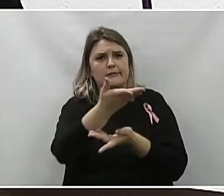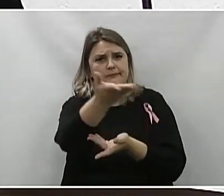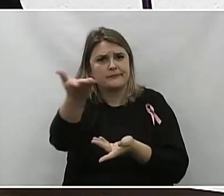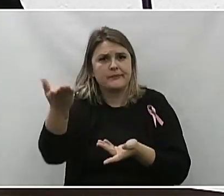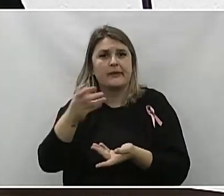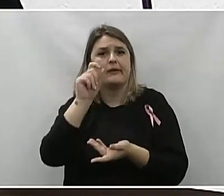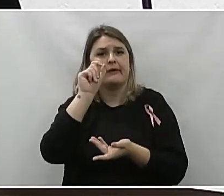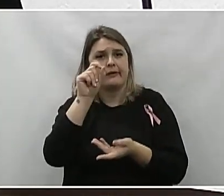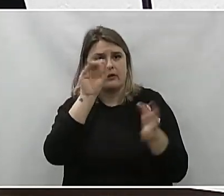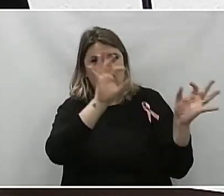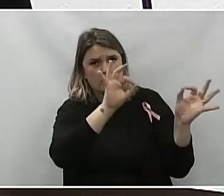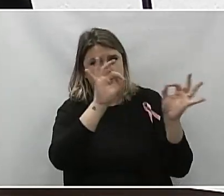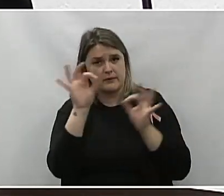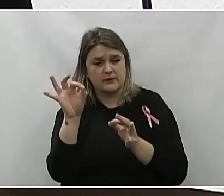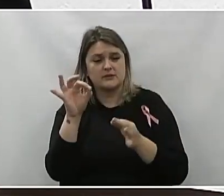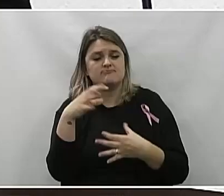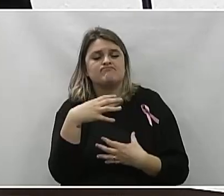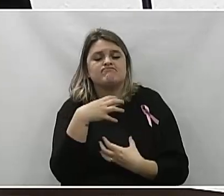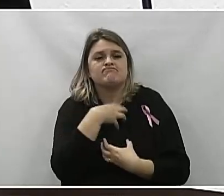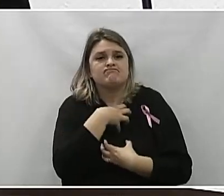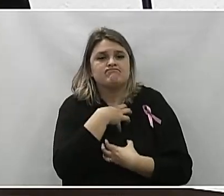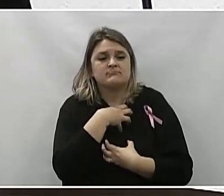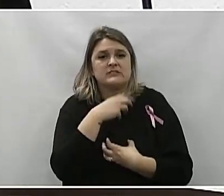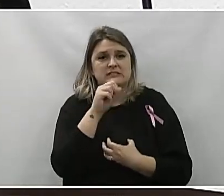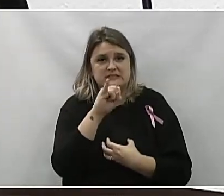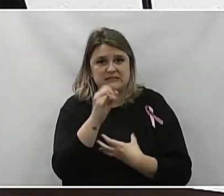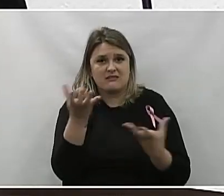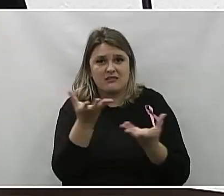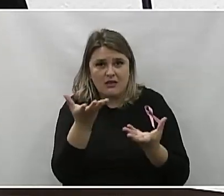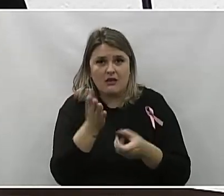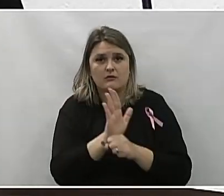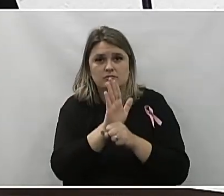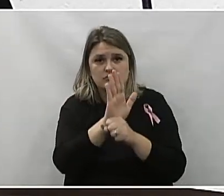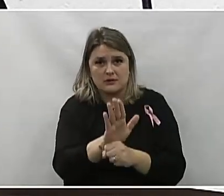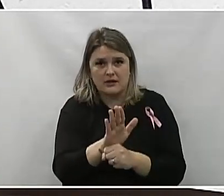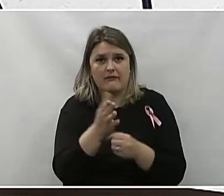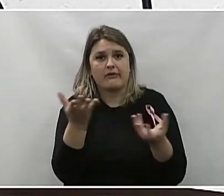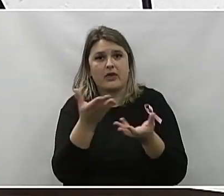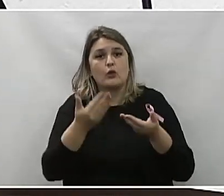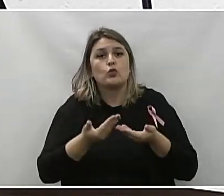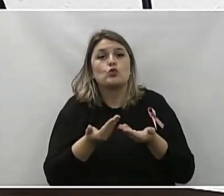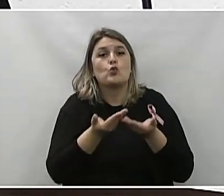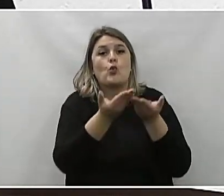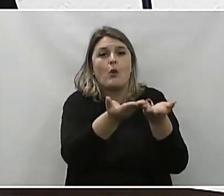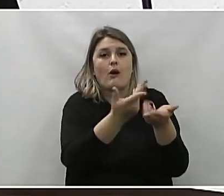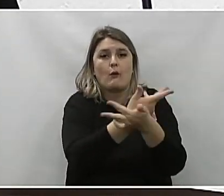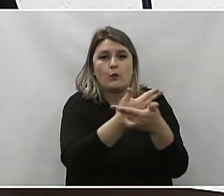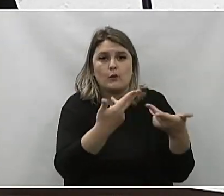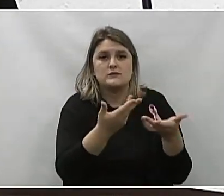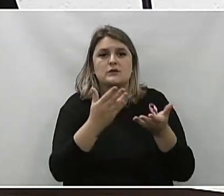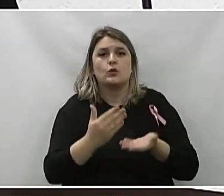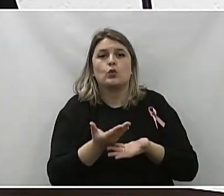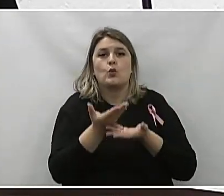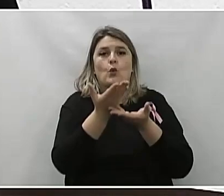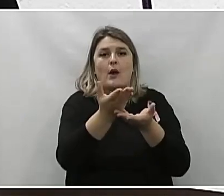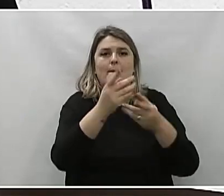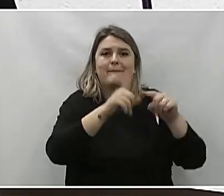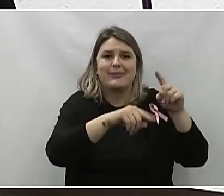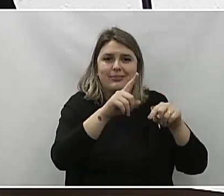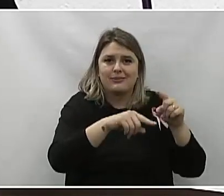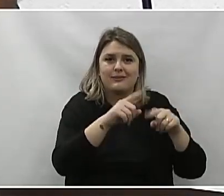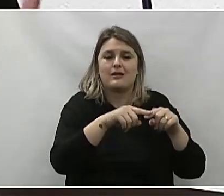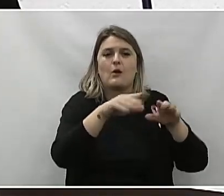que se sensibilizarem por essa causa que quiserem também estar doando quiserem estar doando é